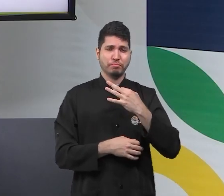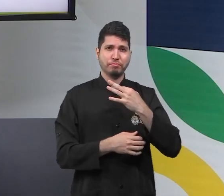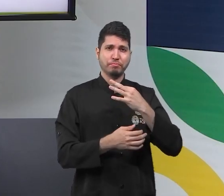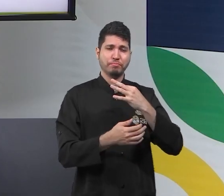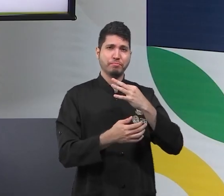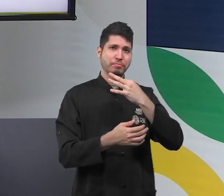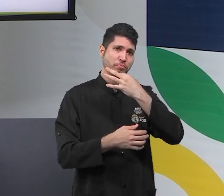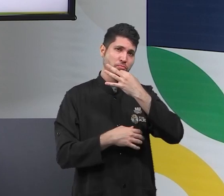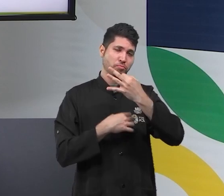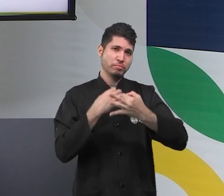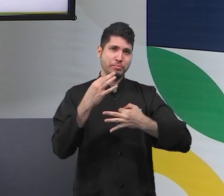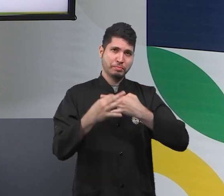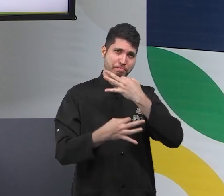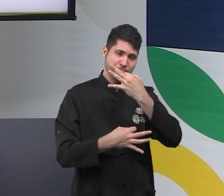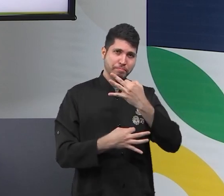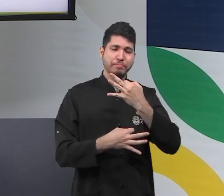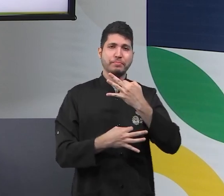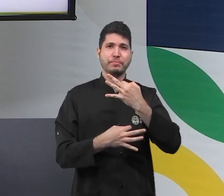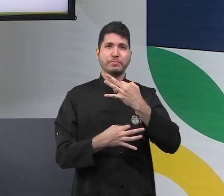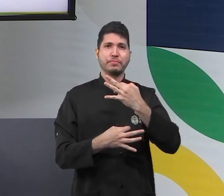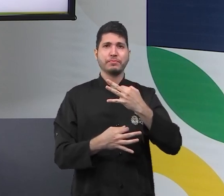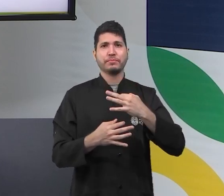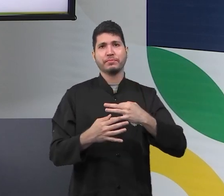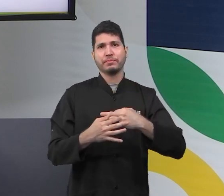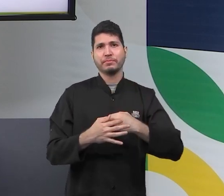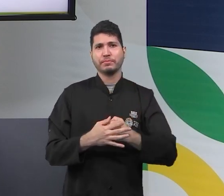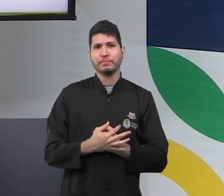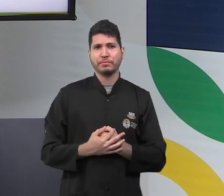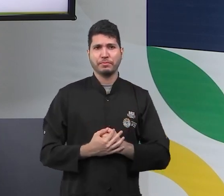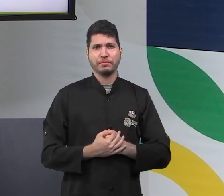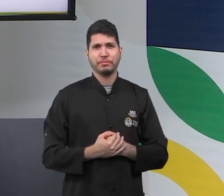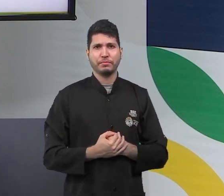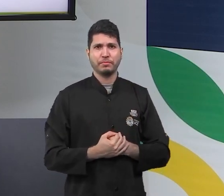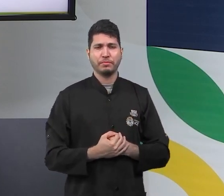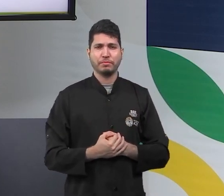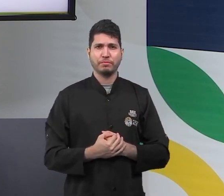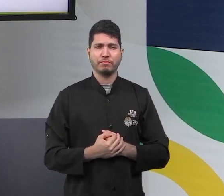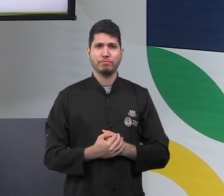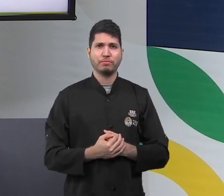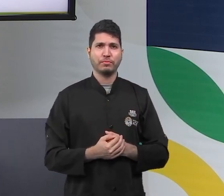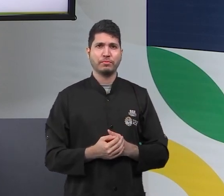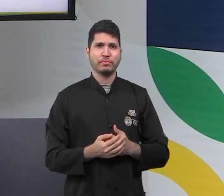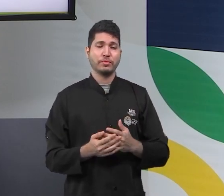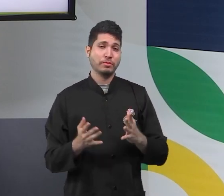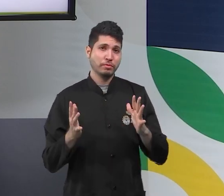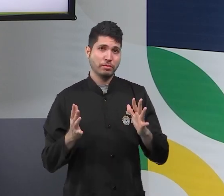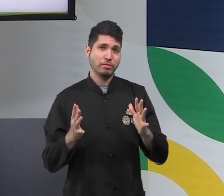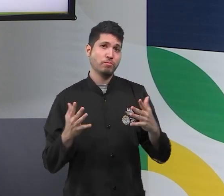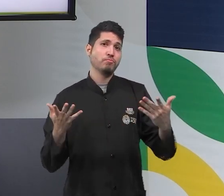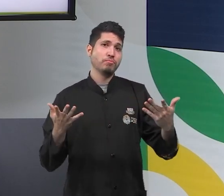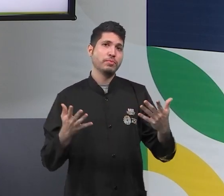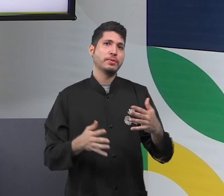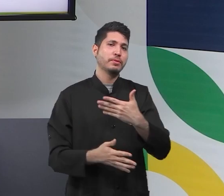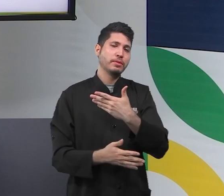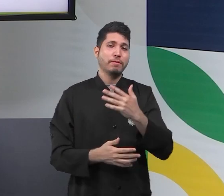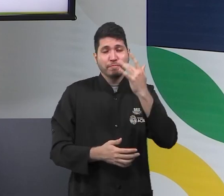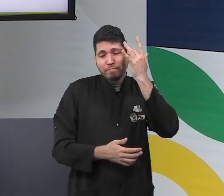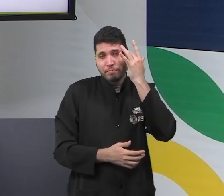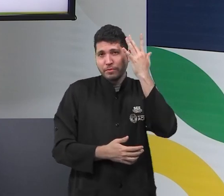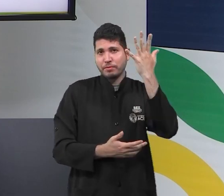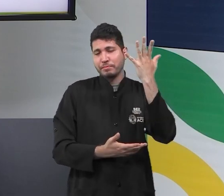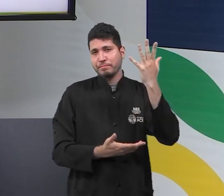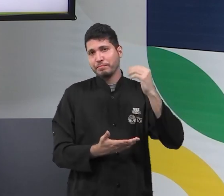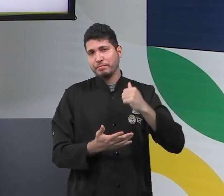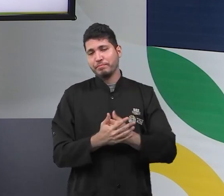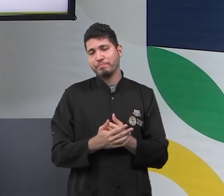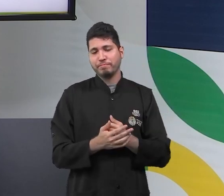uma totalidade determinada, dizendo apenas, se limita. São palavras-chave aí para a gente eliminar as questões, já que a reportagem tem